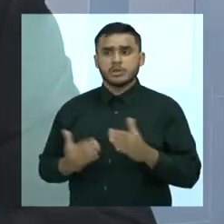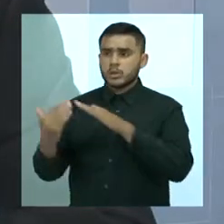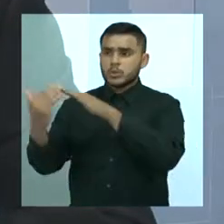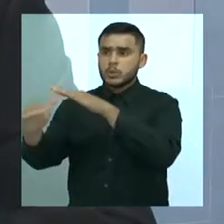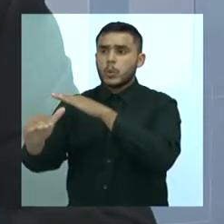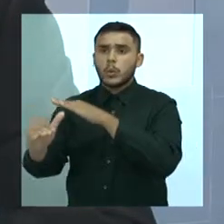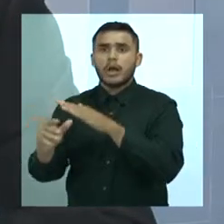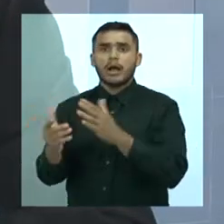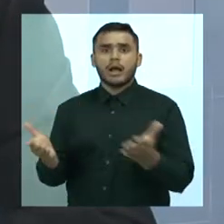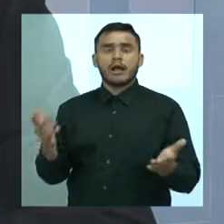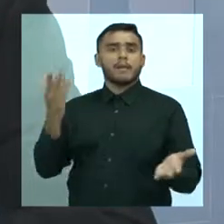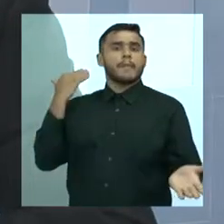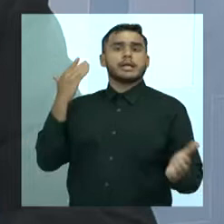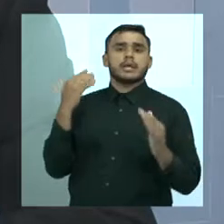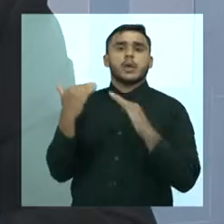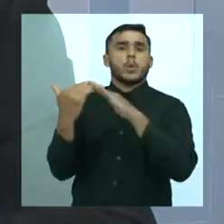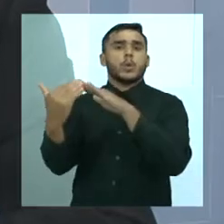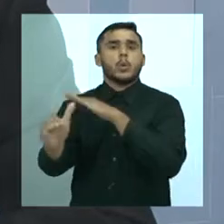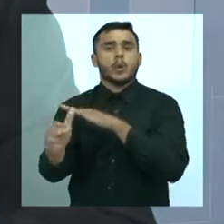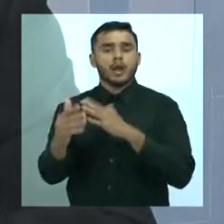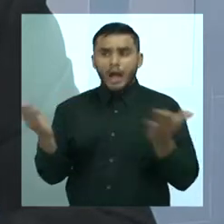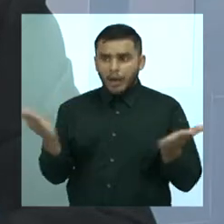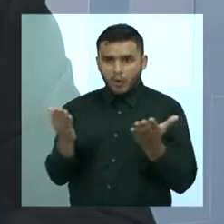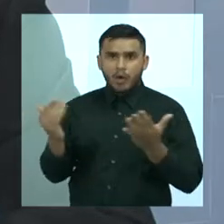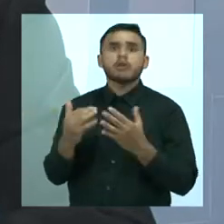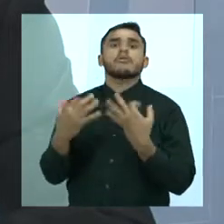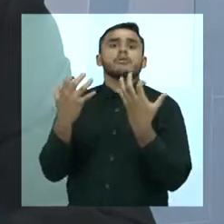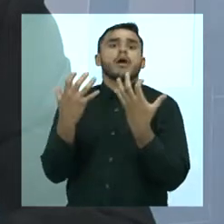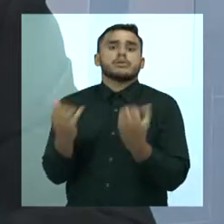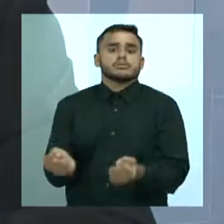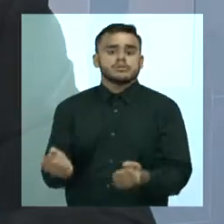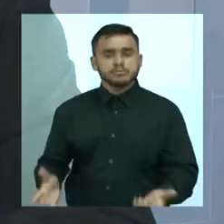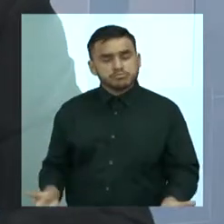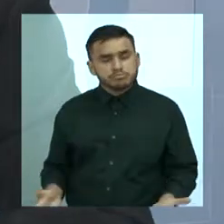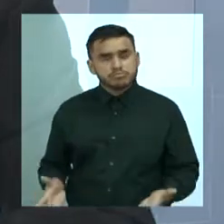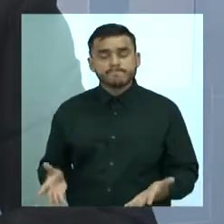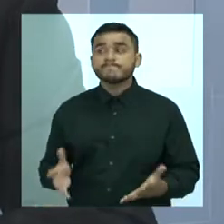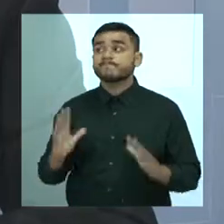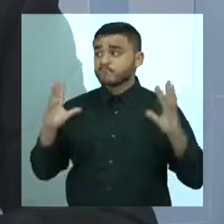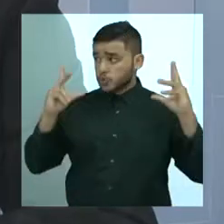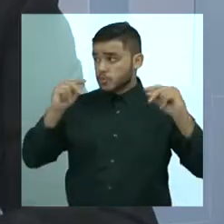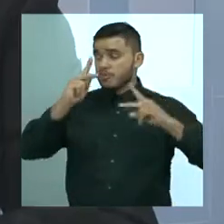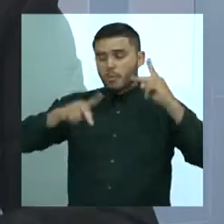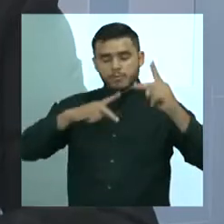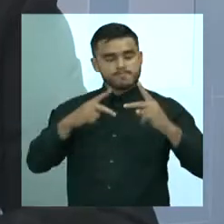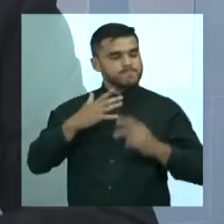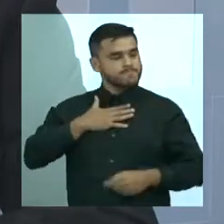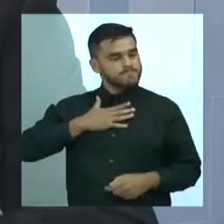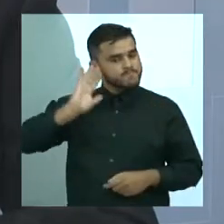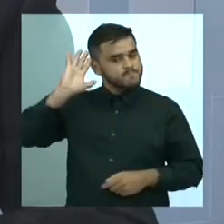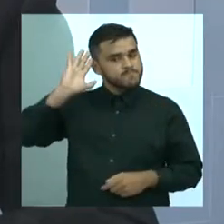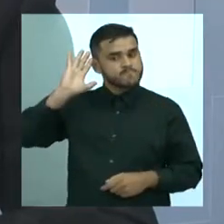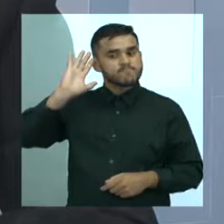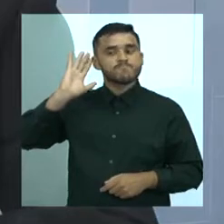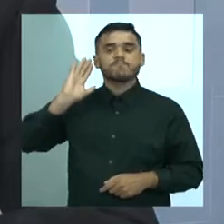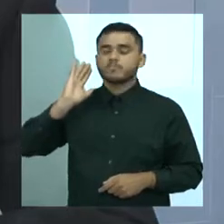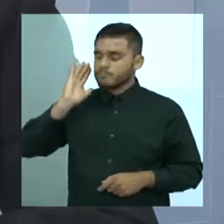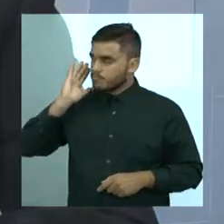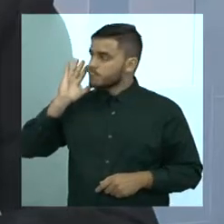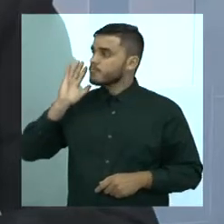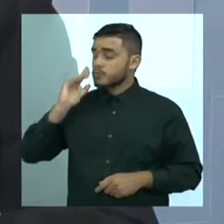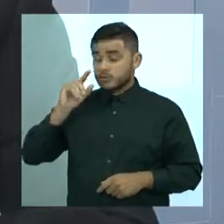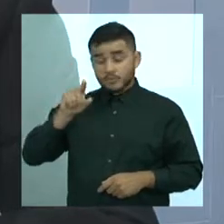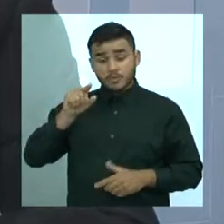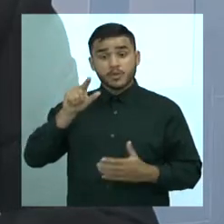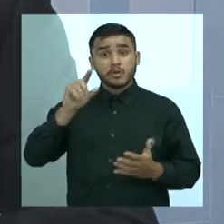um tema que causou uma certa repulsa na opinião pública. Tanto que, se você pegar na quarta-feira, o próprio Diário